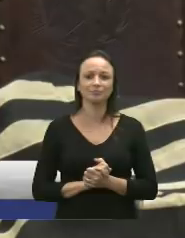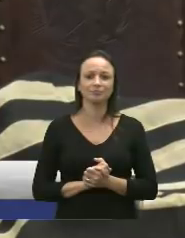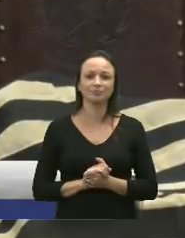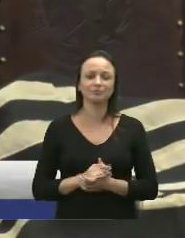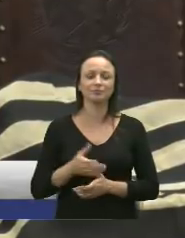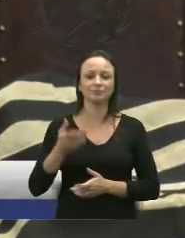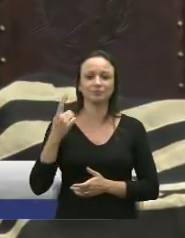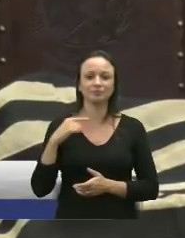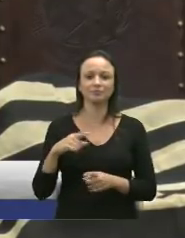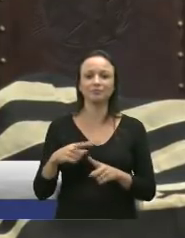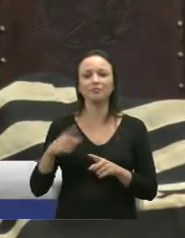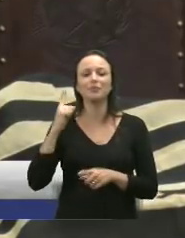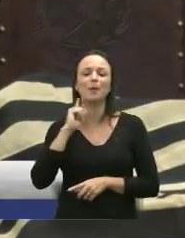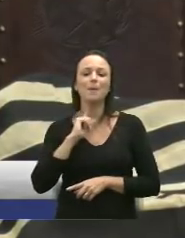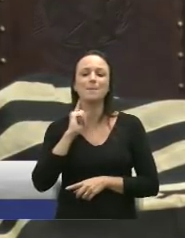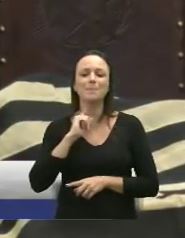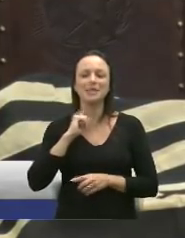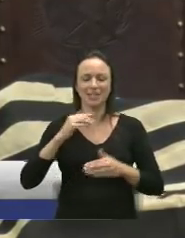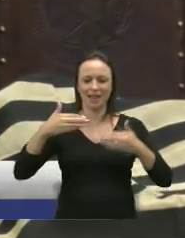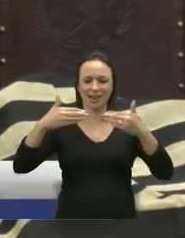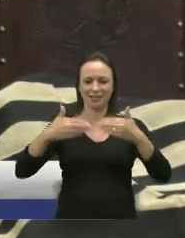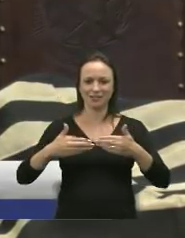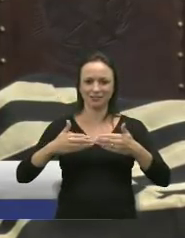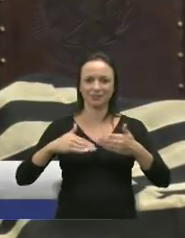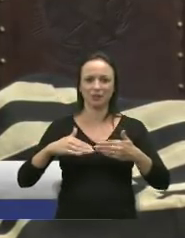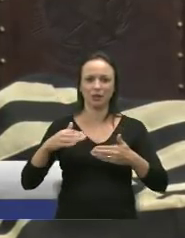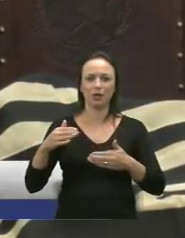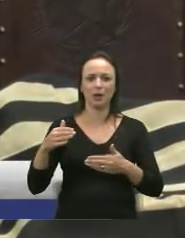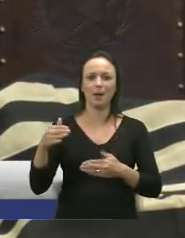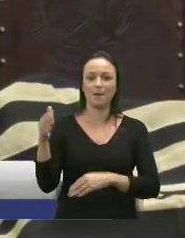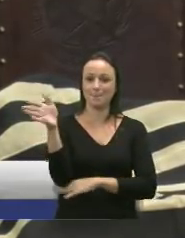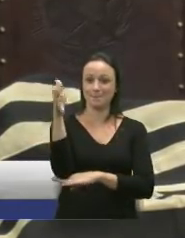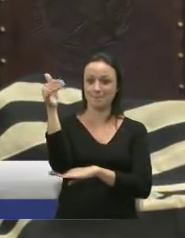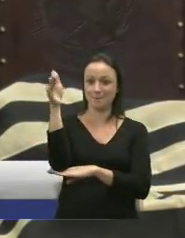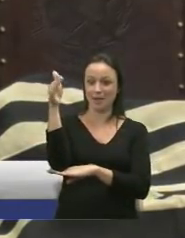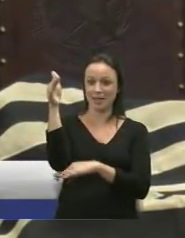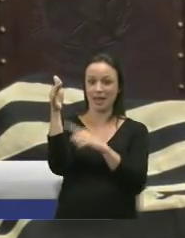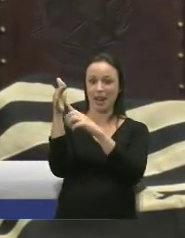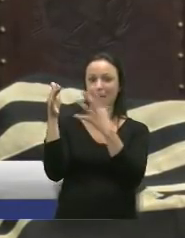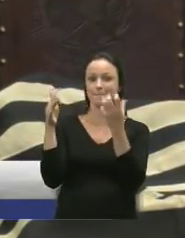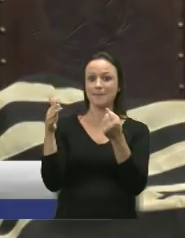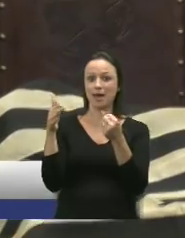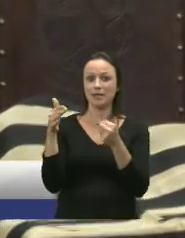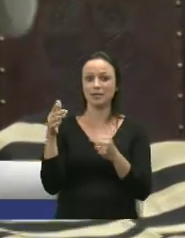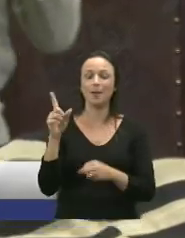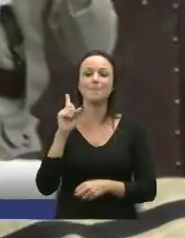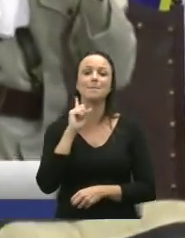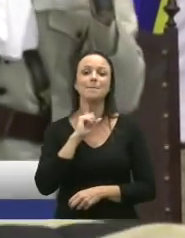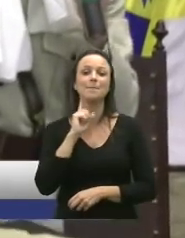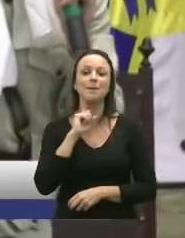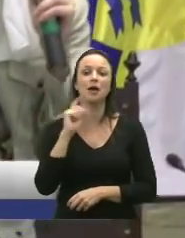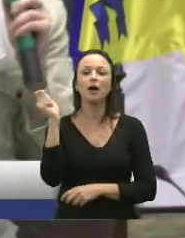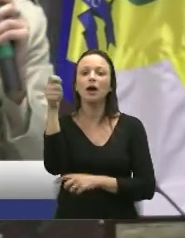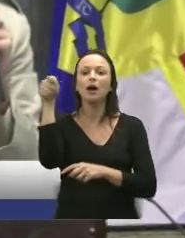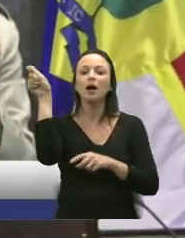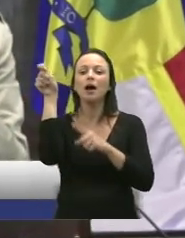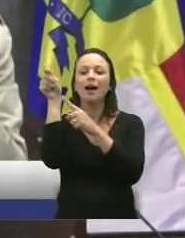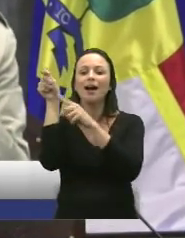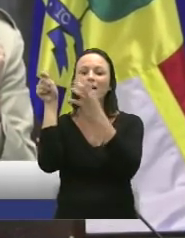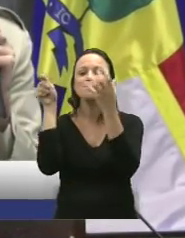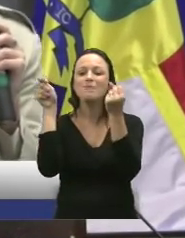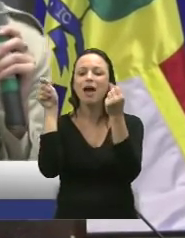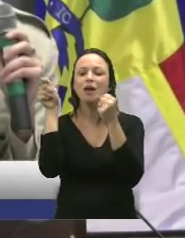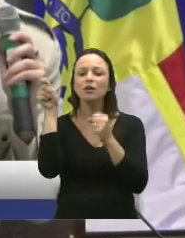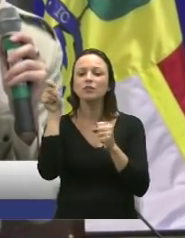Certa feita aparecem mineiros na trincheira paulista, bandeira branca, os paulistas atentos ali com o fuzil. O mineiro aparece: uai, senhor,